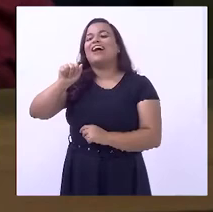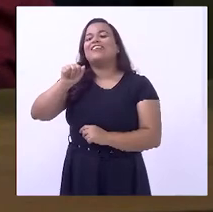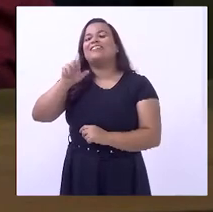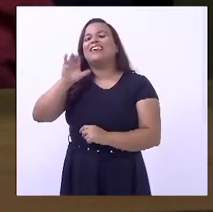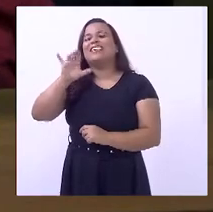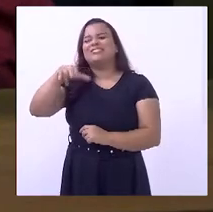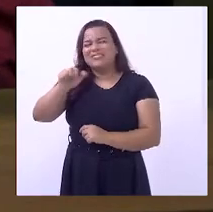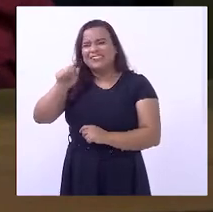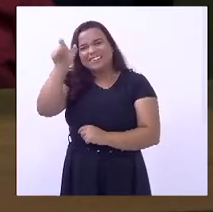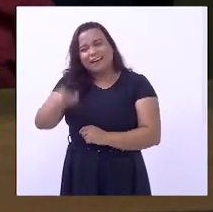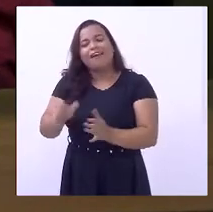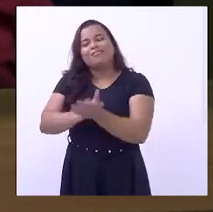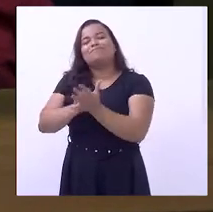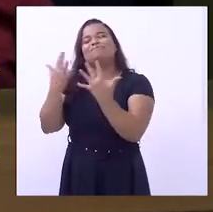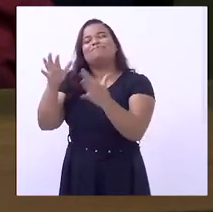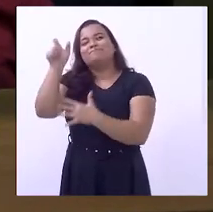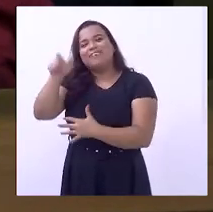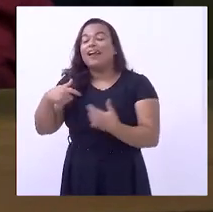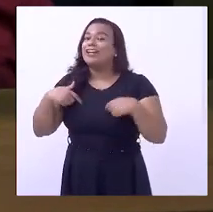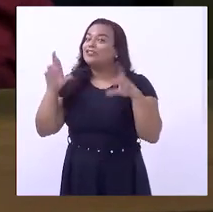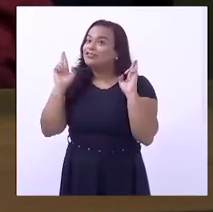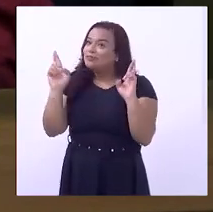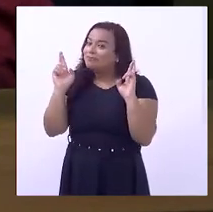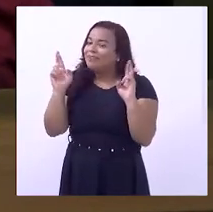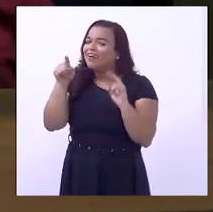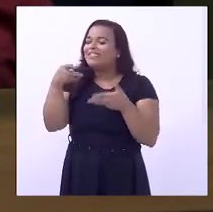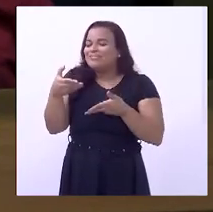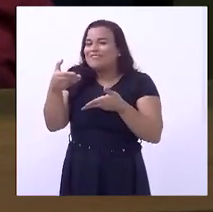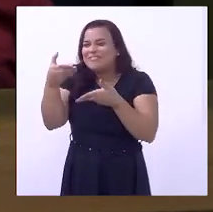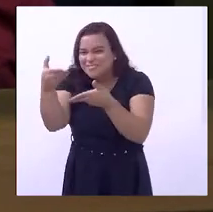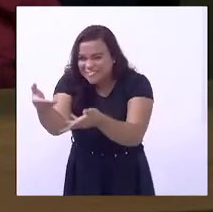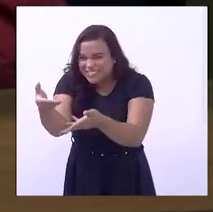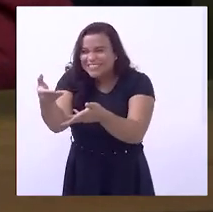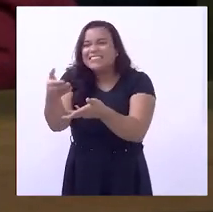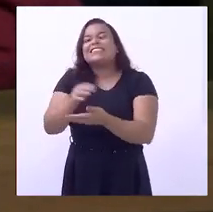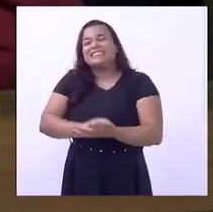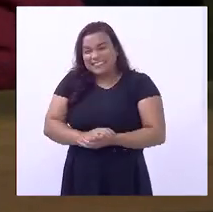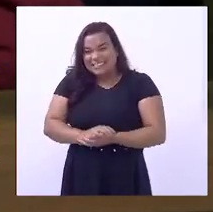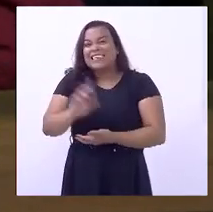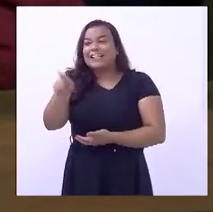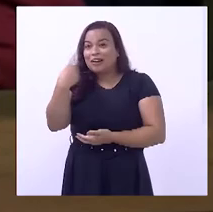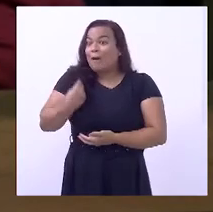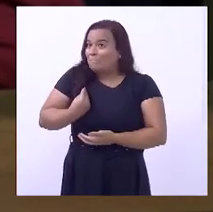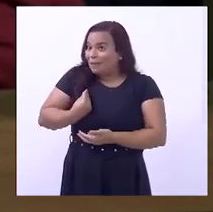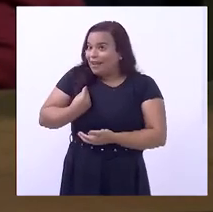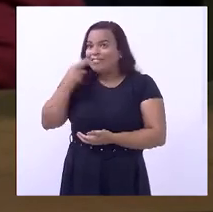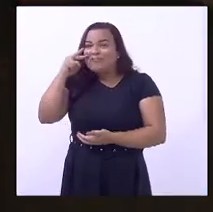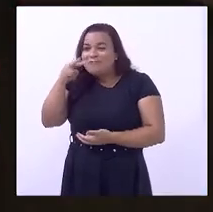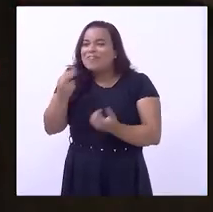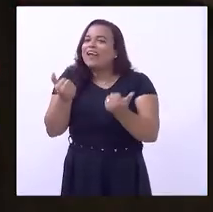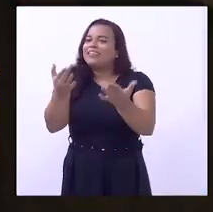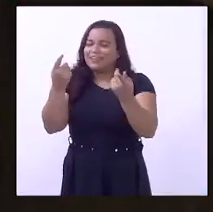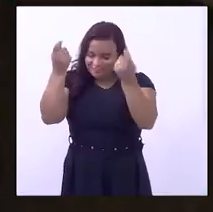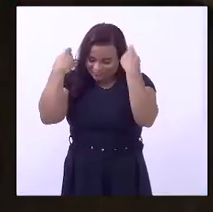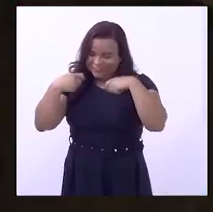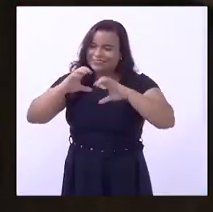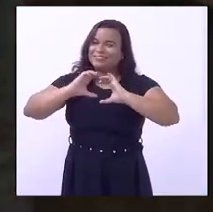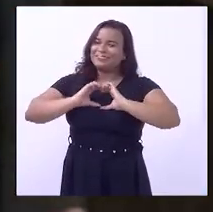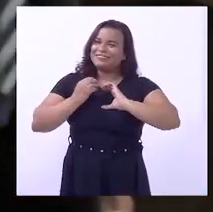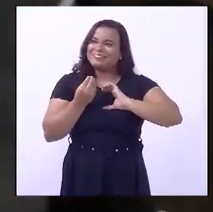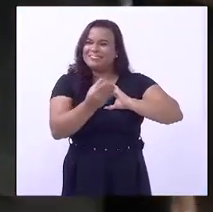de parabéns, espero que nos convide para a gente estar presente no dia da entrega da medalha. Obrigado, senhor